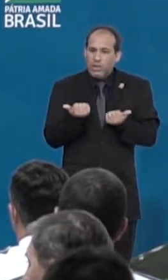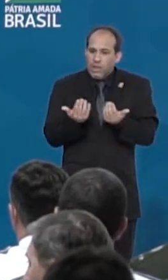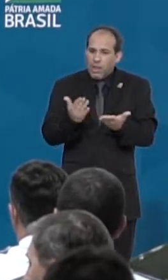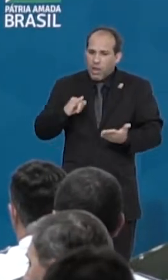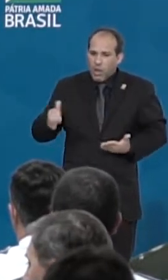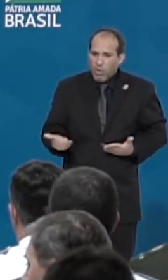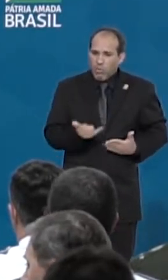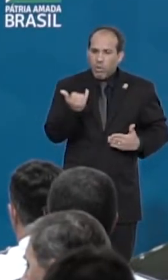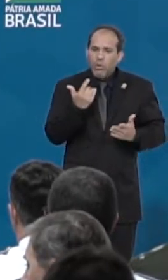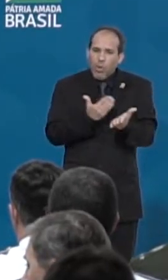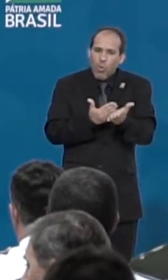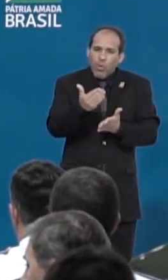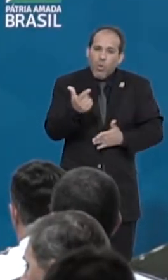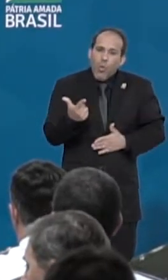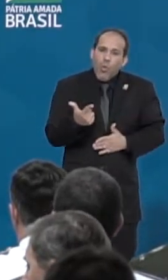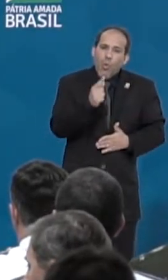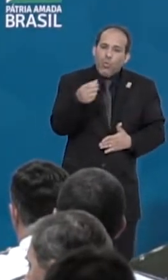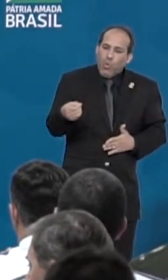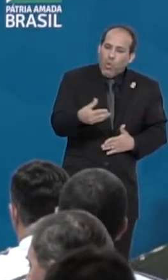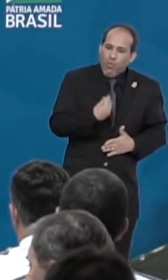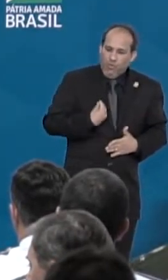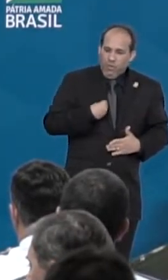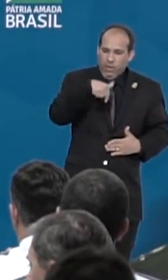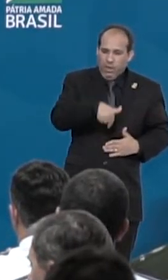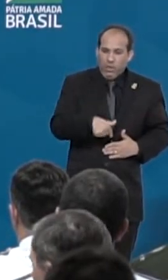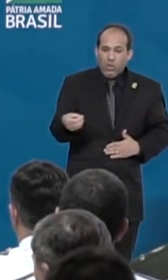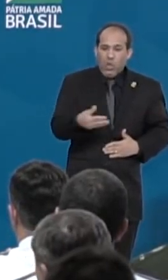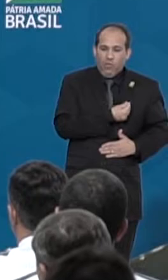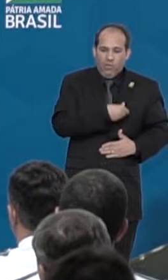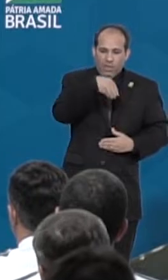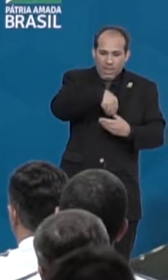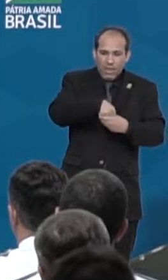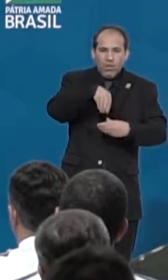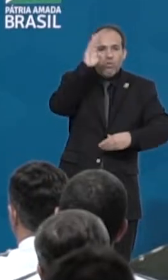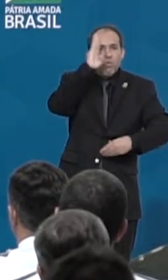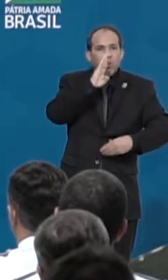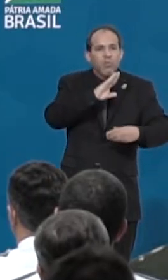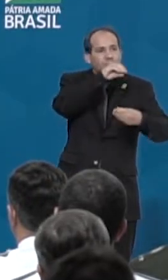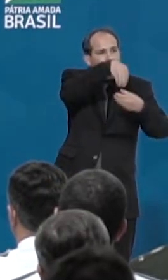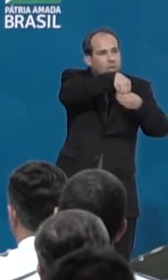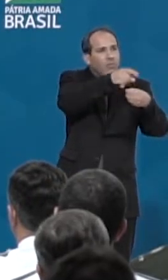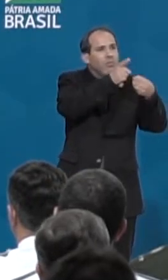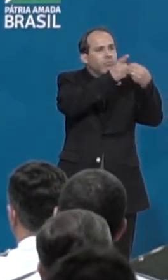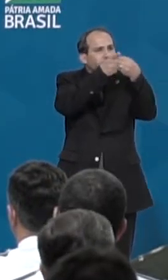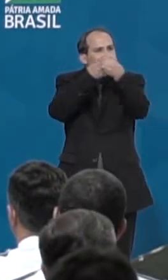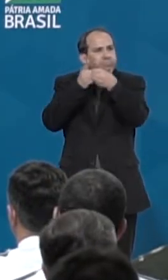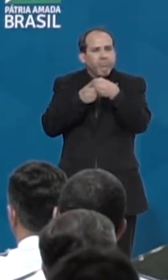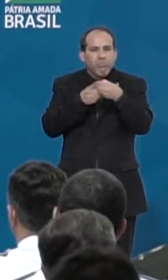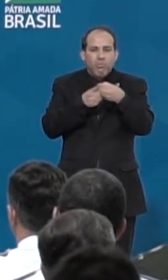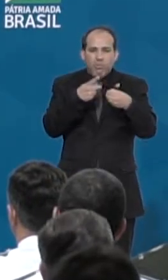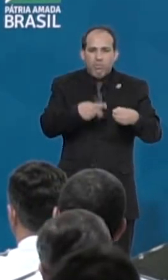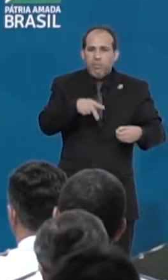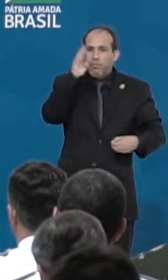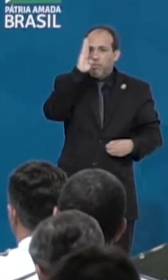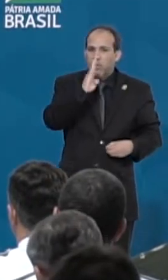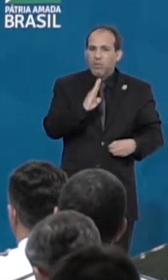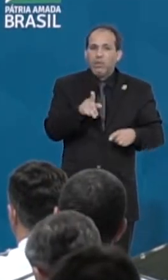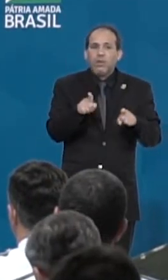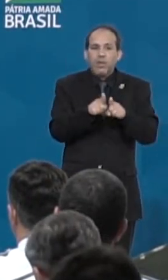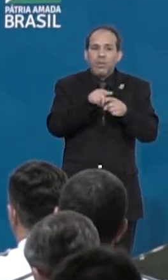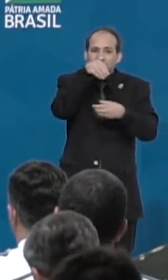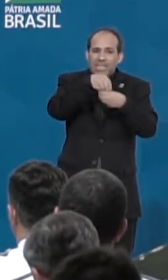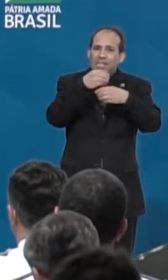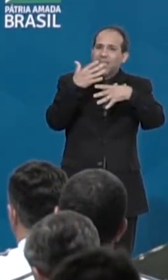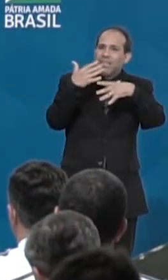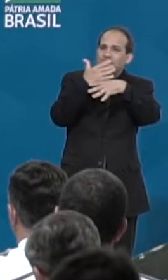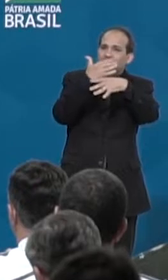de recomeçarem a vida no Brasil, em nossos municípios. Pois é lá, nas nossas